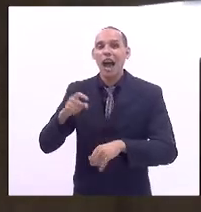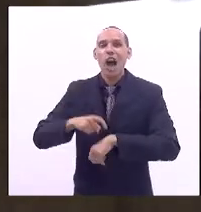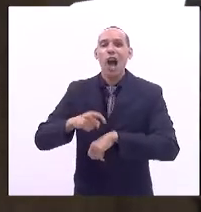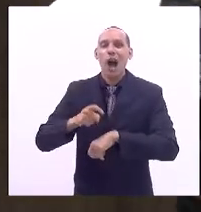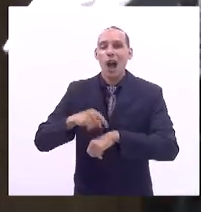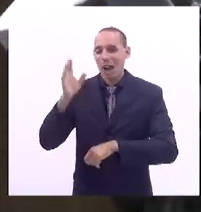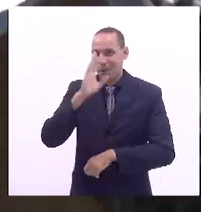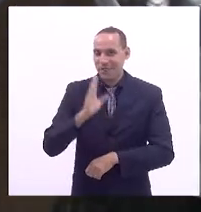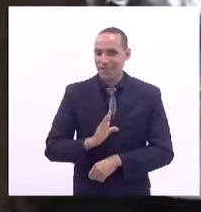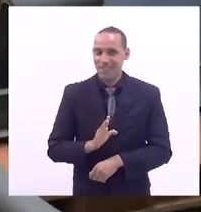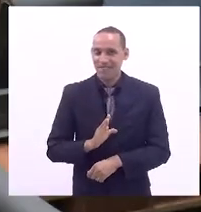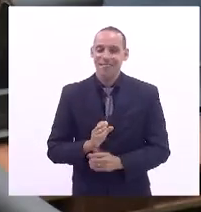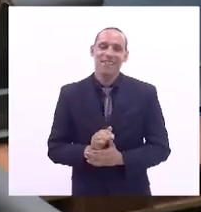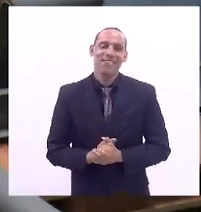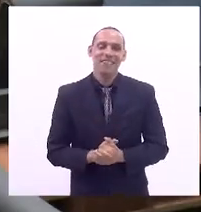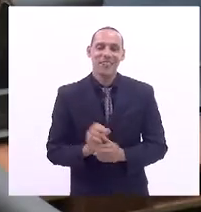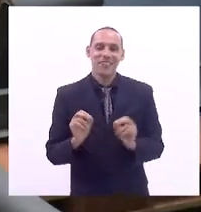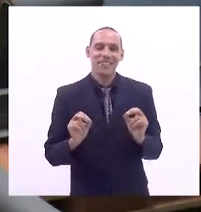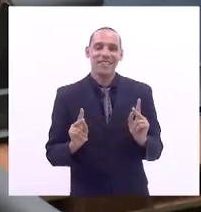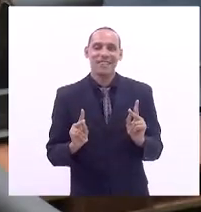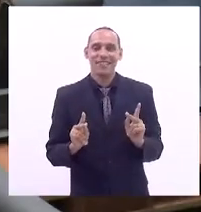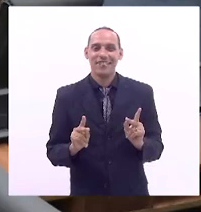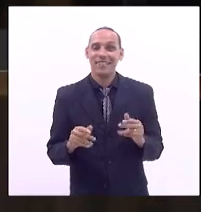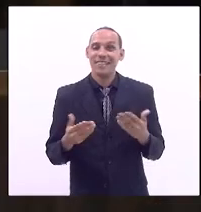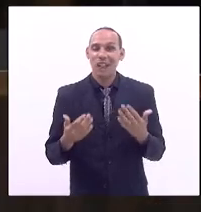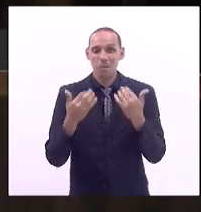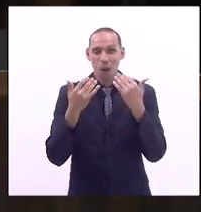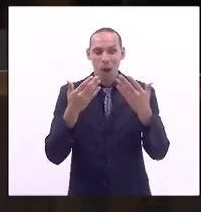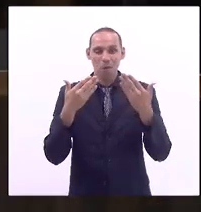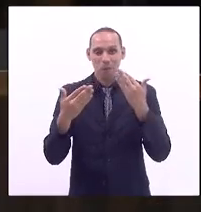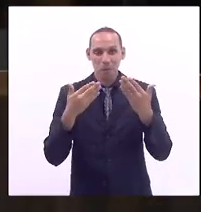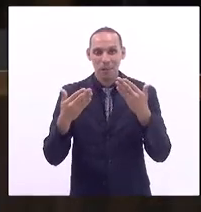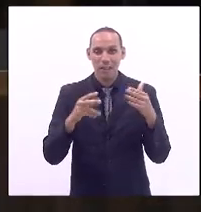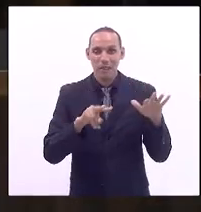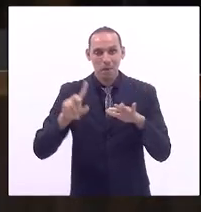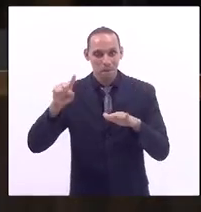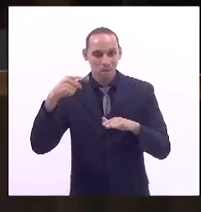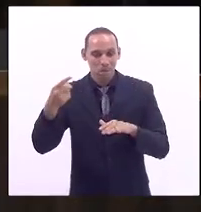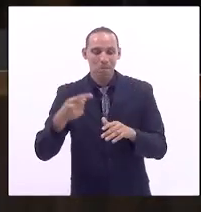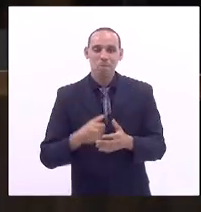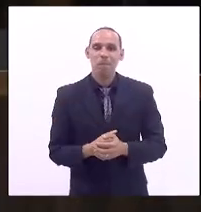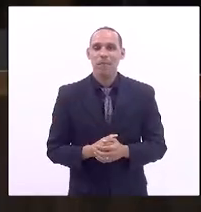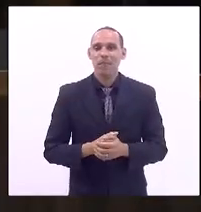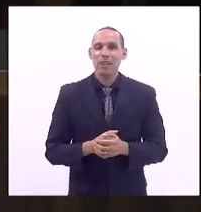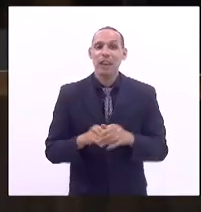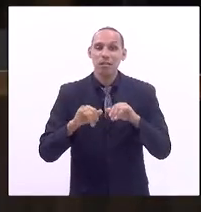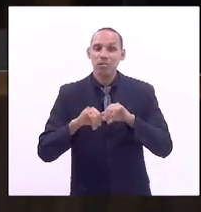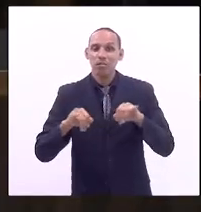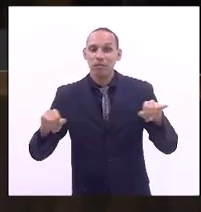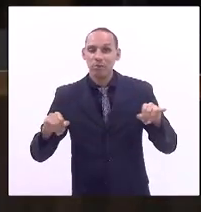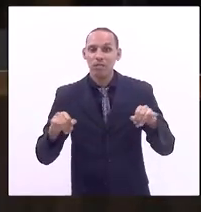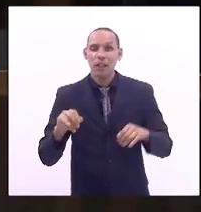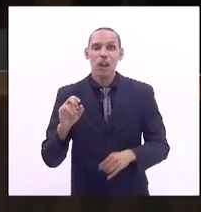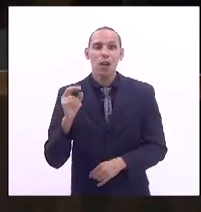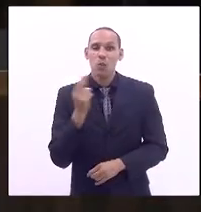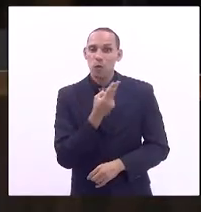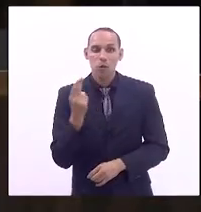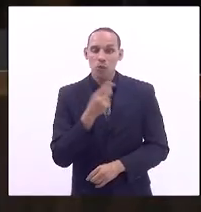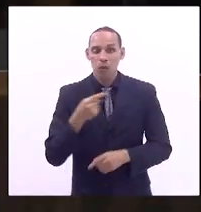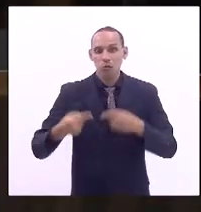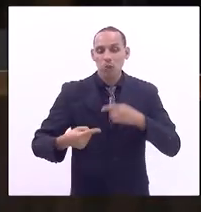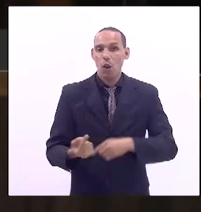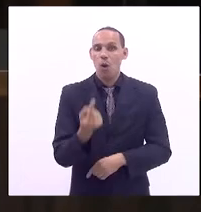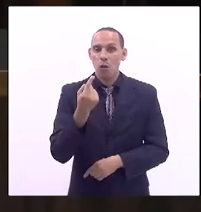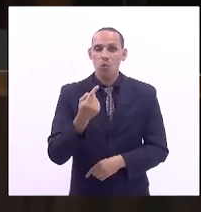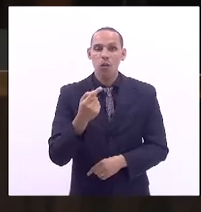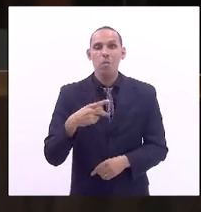Brasil seu presidente Ok então uma audiência na próxima semana anuncio é regime de urgência a discussão do